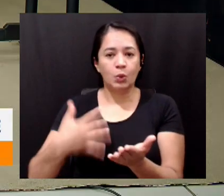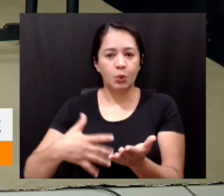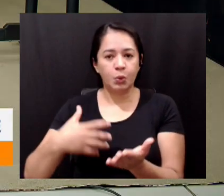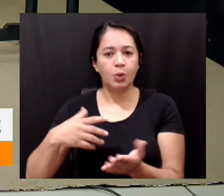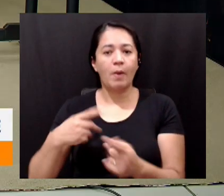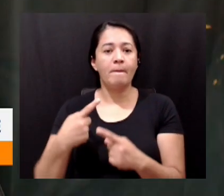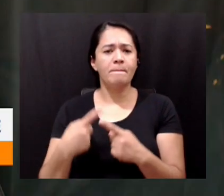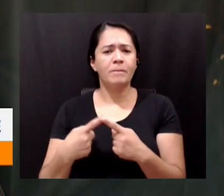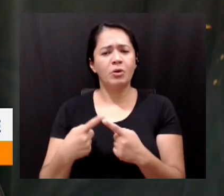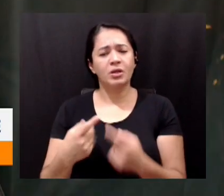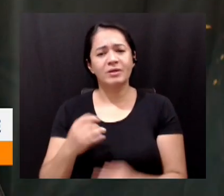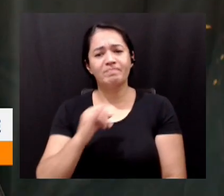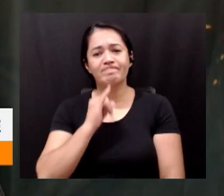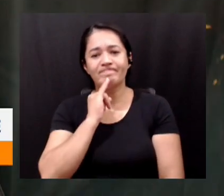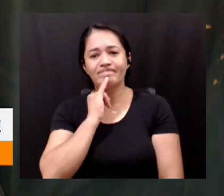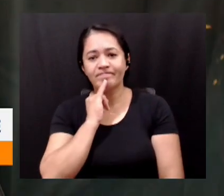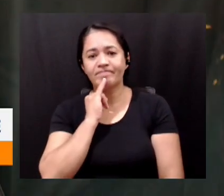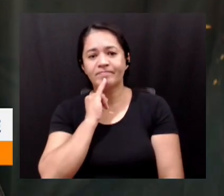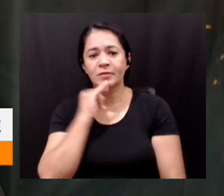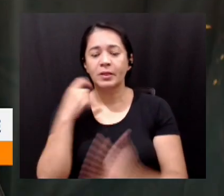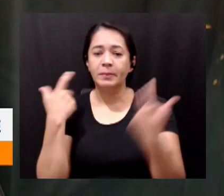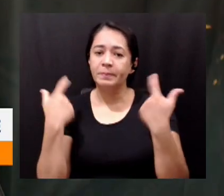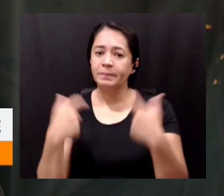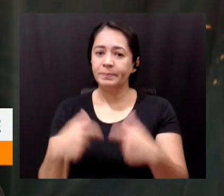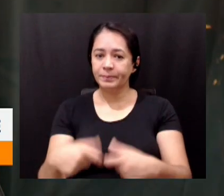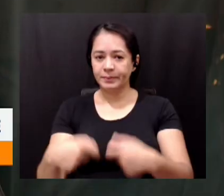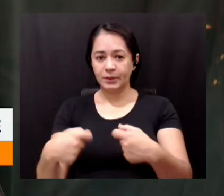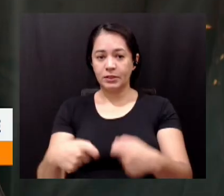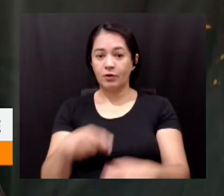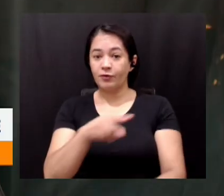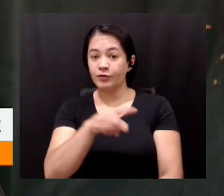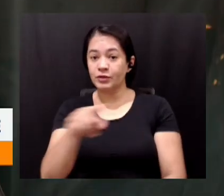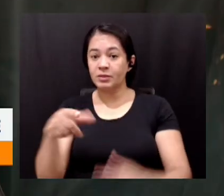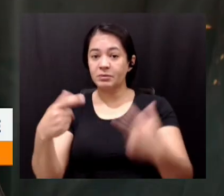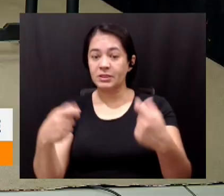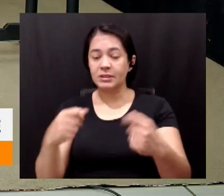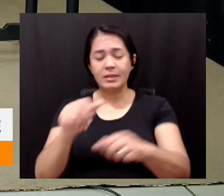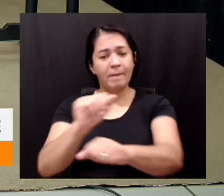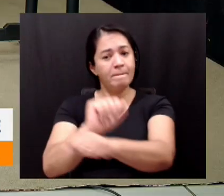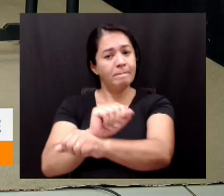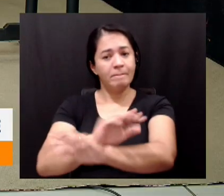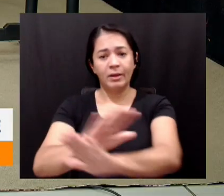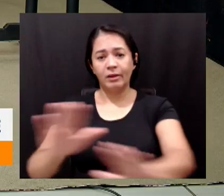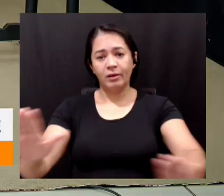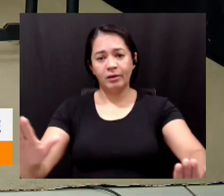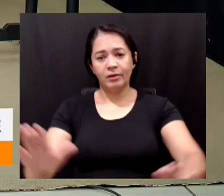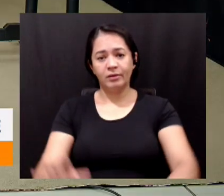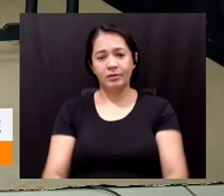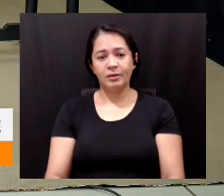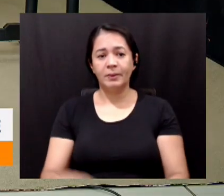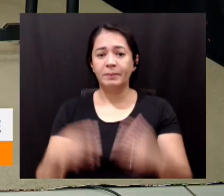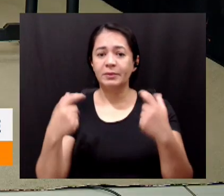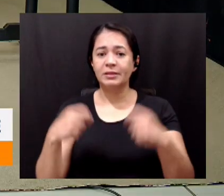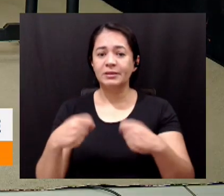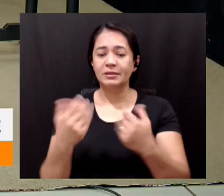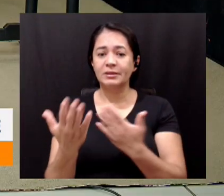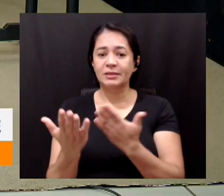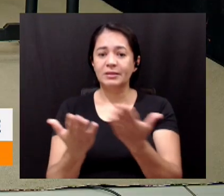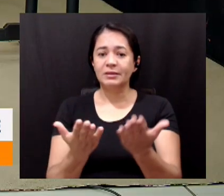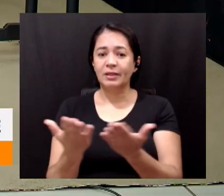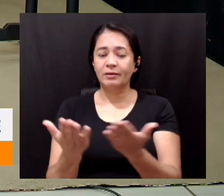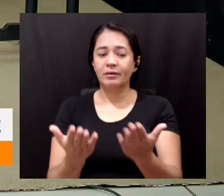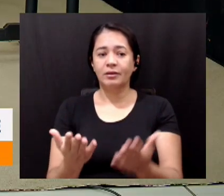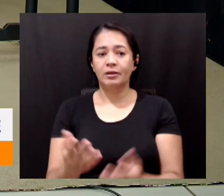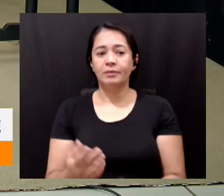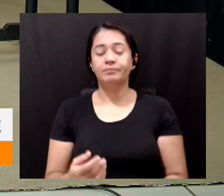infelizmente precisa, né? Você precisa parar, tem que ser tratado. Se você me permite, até é interessante colocar, né,